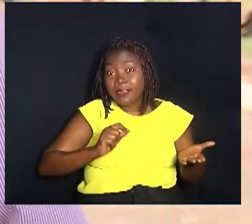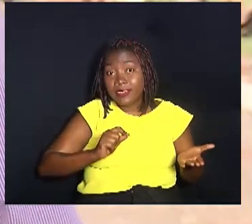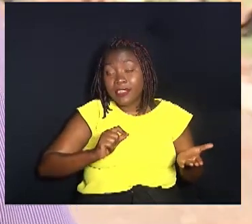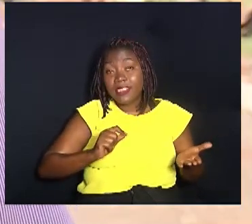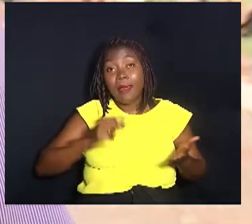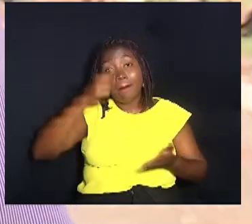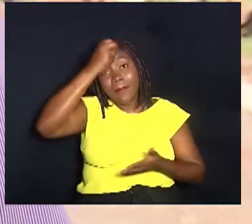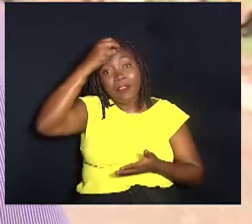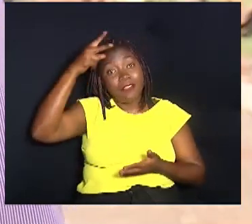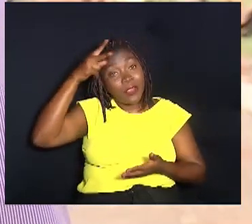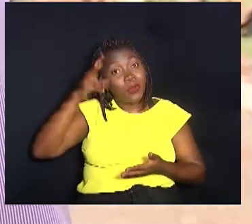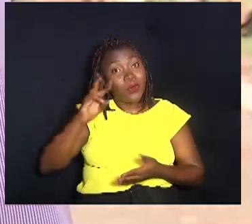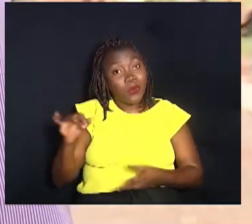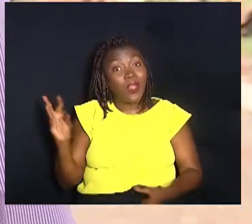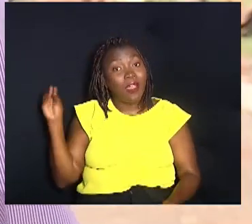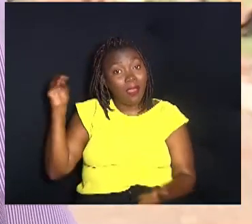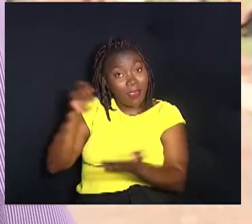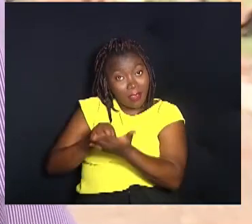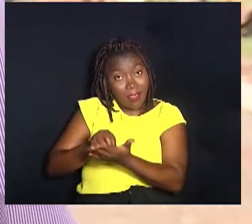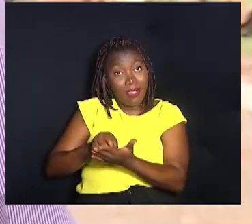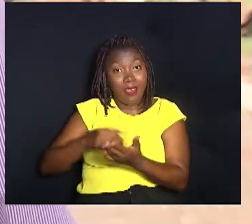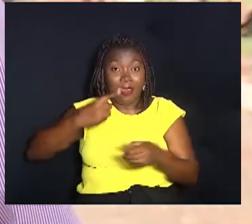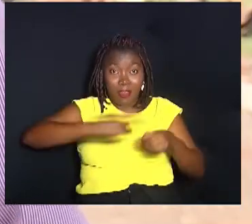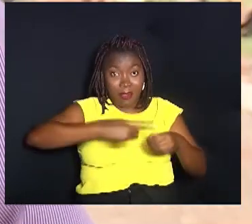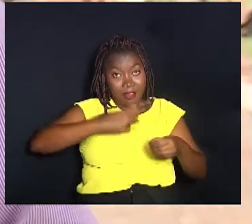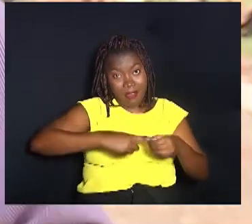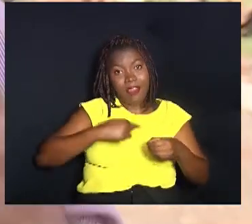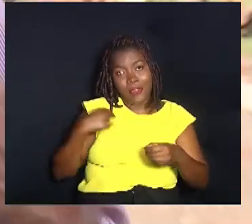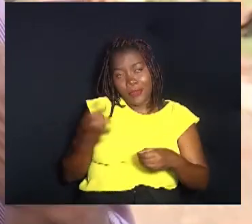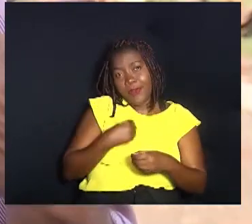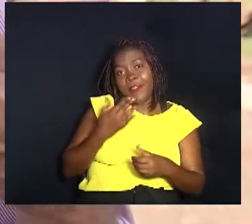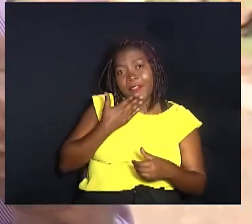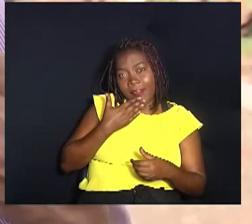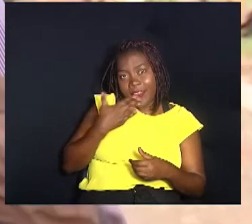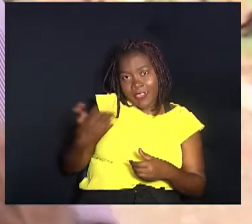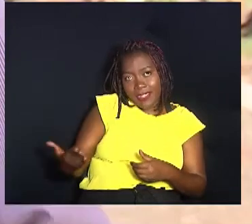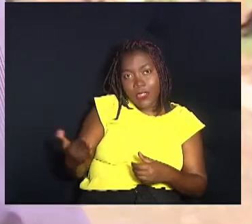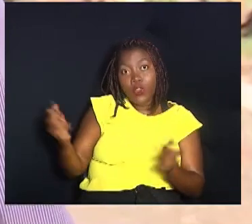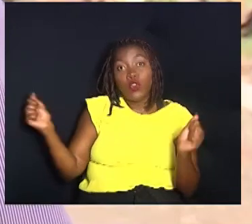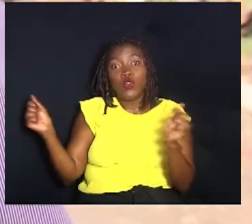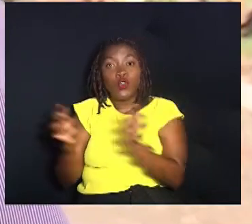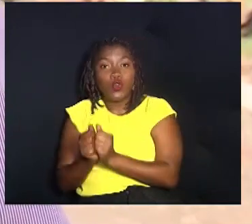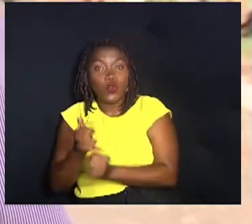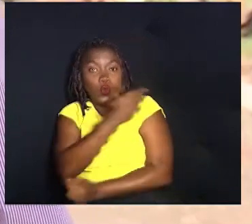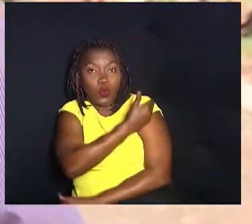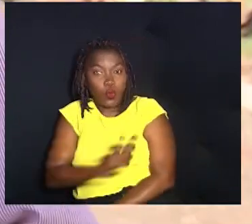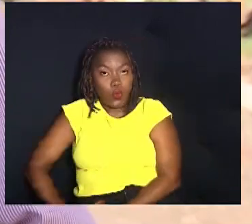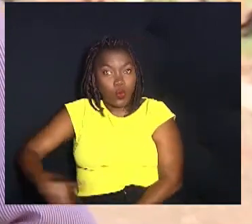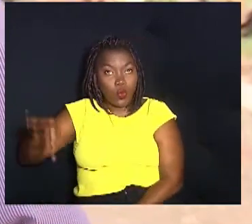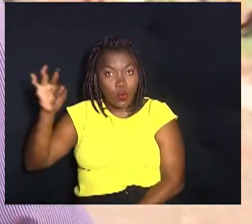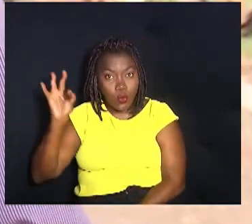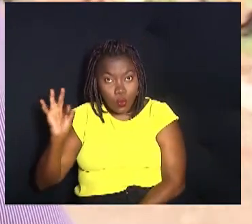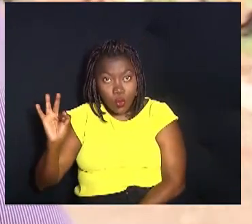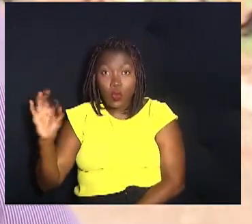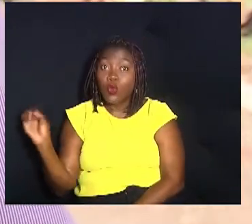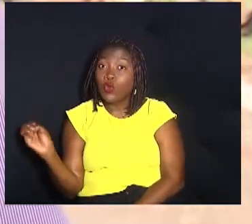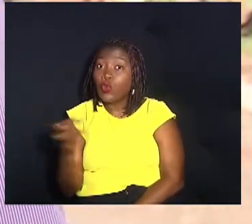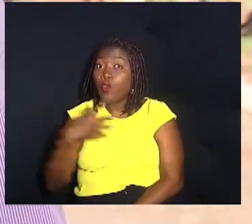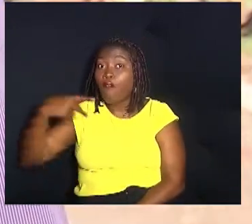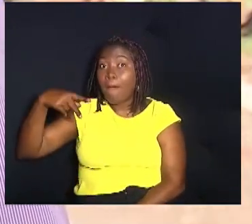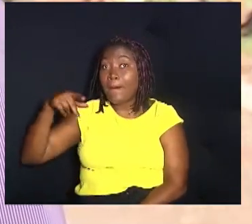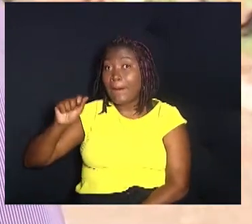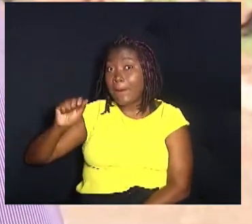ia incluir o Bosque das Palmeiras numa solicitação junto ao governo federal, no novo PAC. E